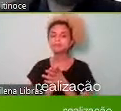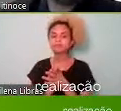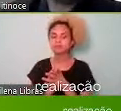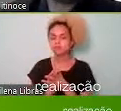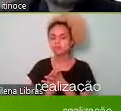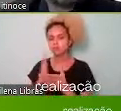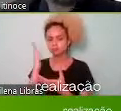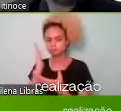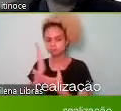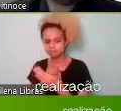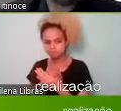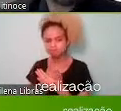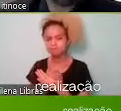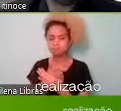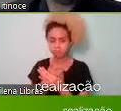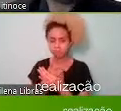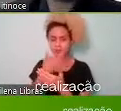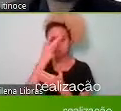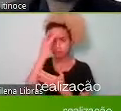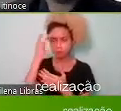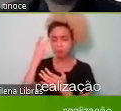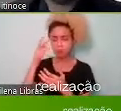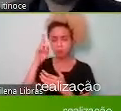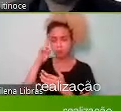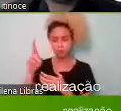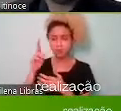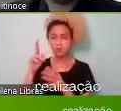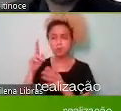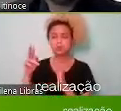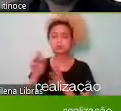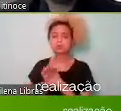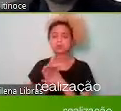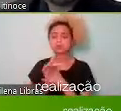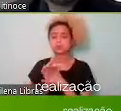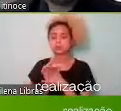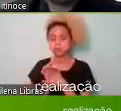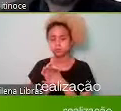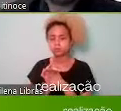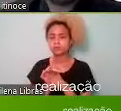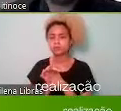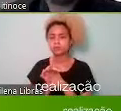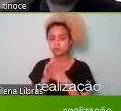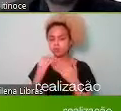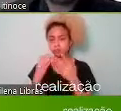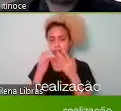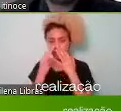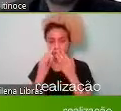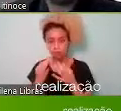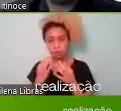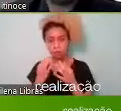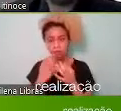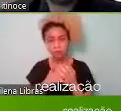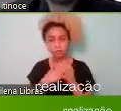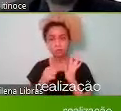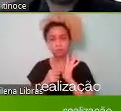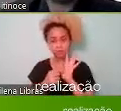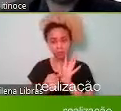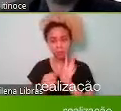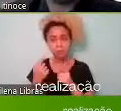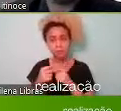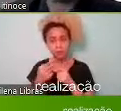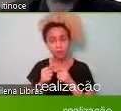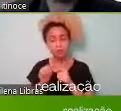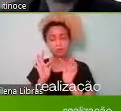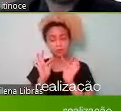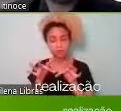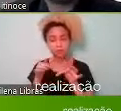Advertir e multar o proprietário ou responsável pelo uso. Então, prestem atenção na minha apresentação, porque no finalzinho eu vou